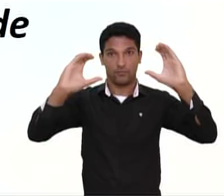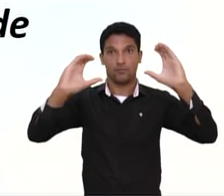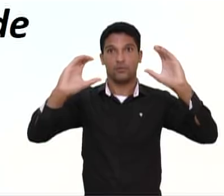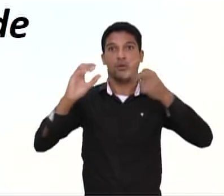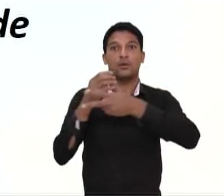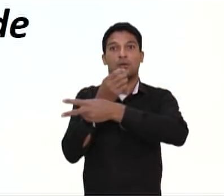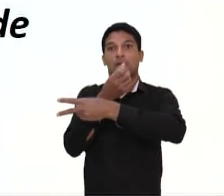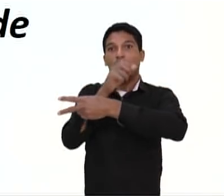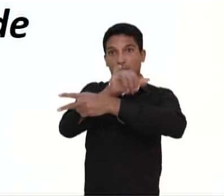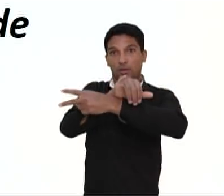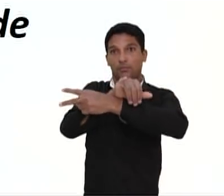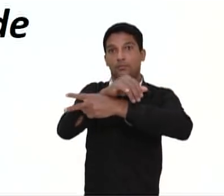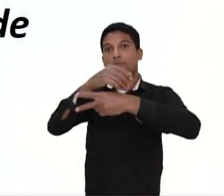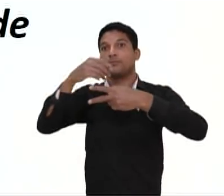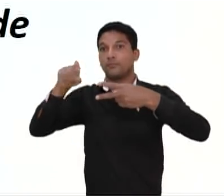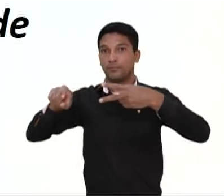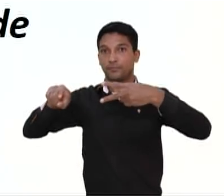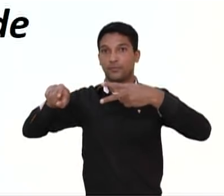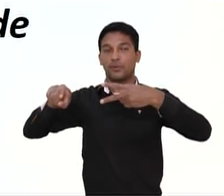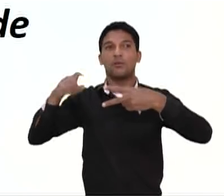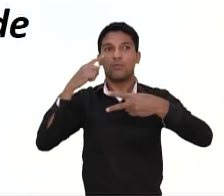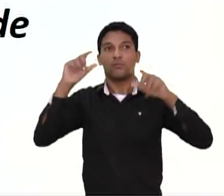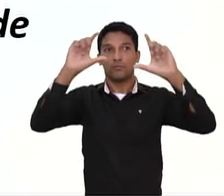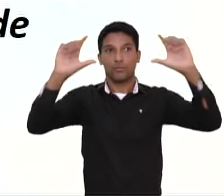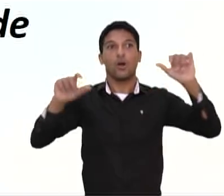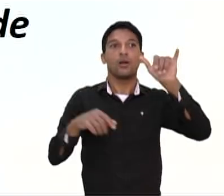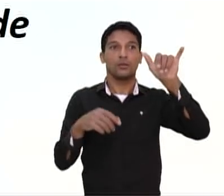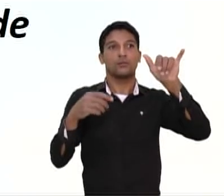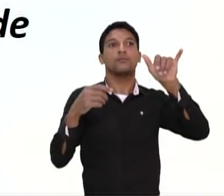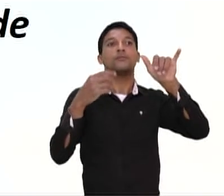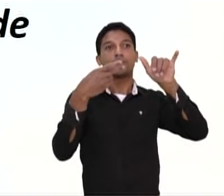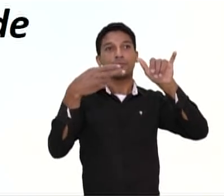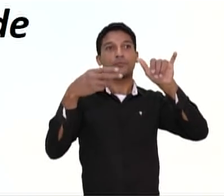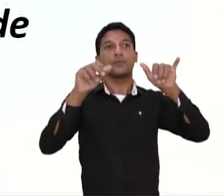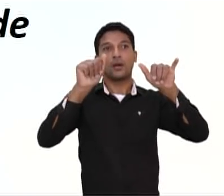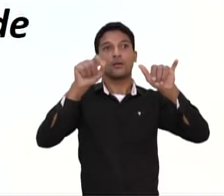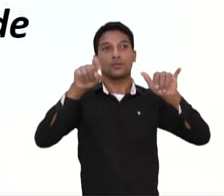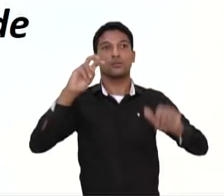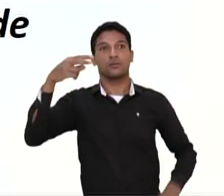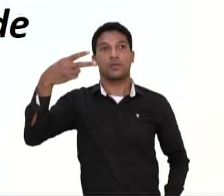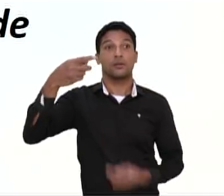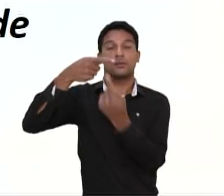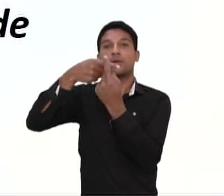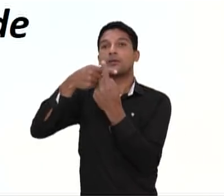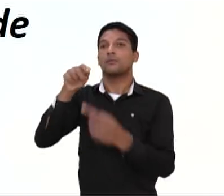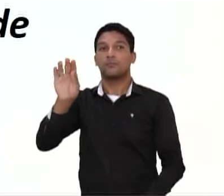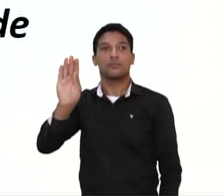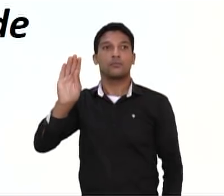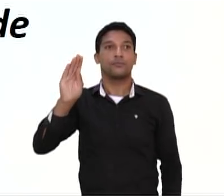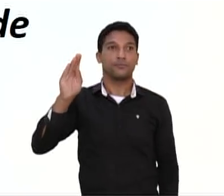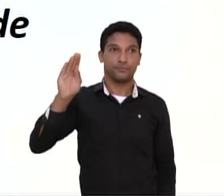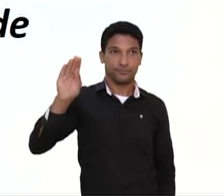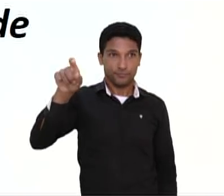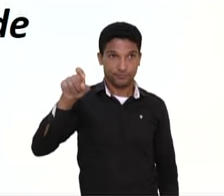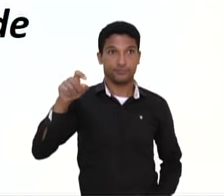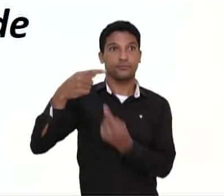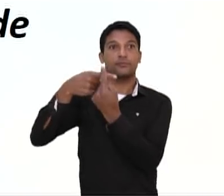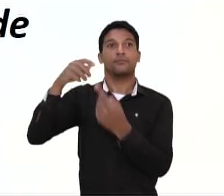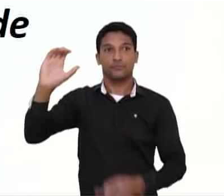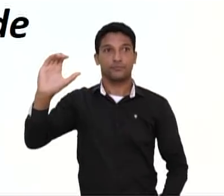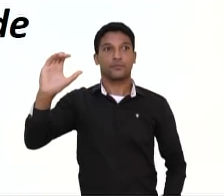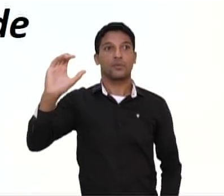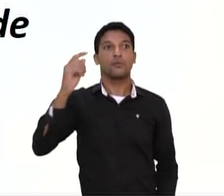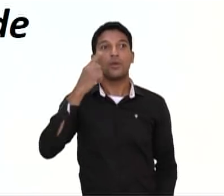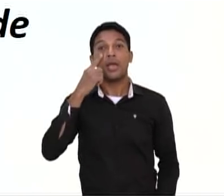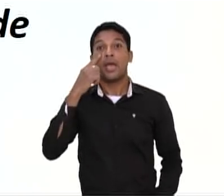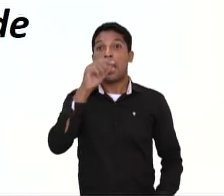igual a x² mais bx mais c, com a, b e c sendo números reais, e o meu a diferente do zero.